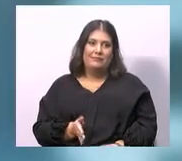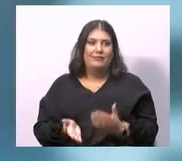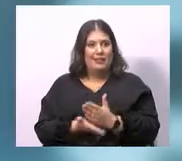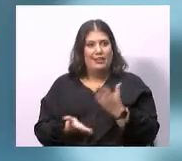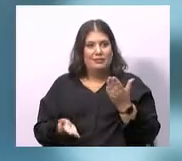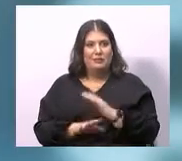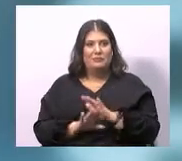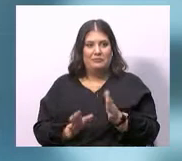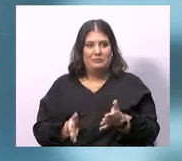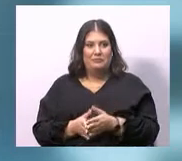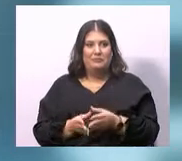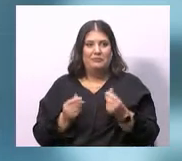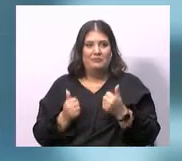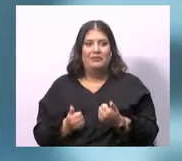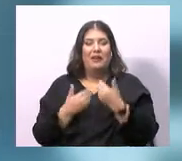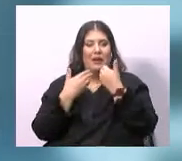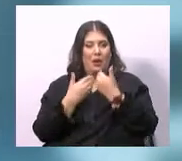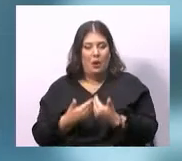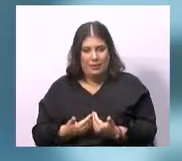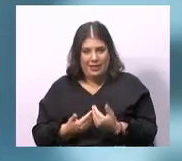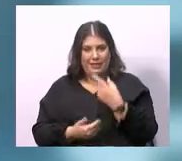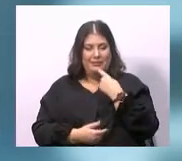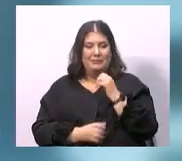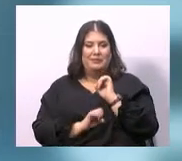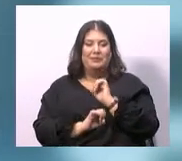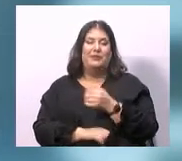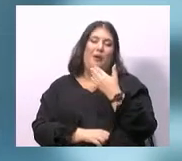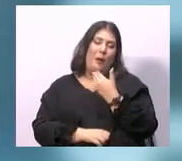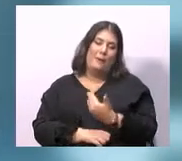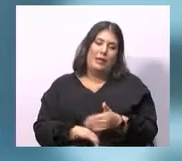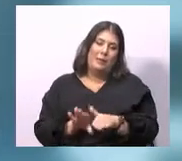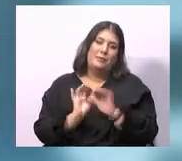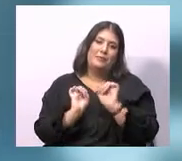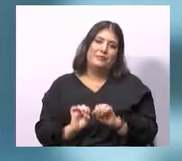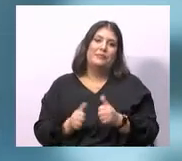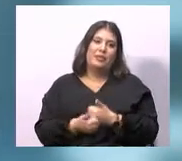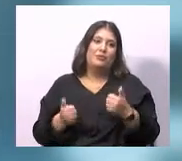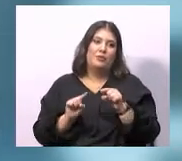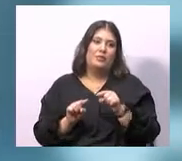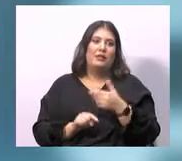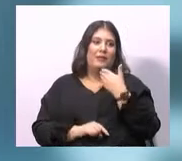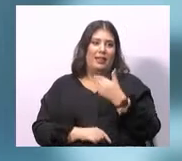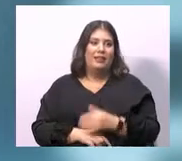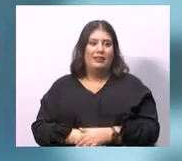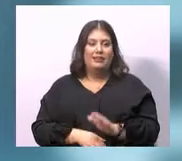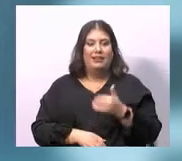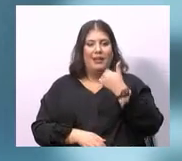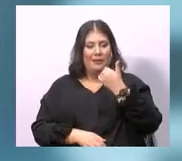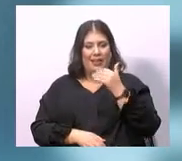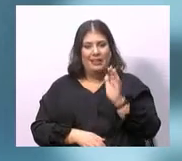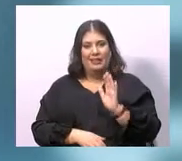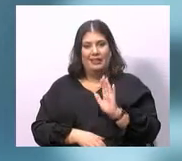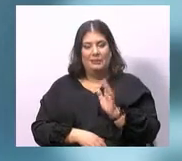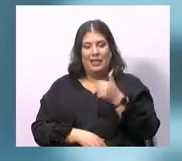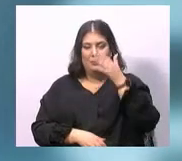só. Muito bem, muito obrigada pela sua questão, muito obrigada pela sua participação. As melhoras para si. Muito obrigada. Sim,